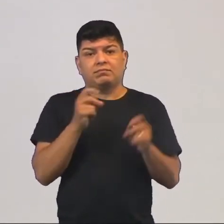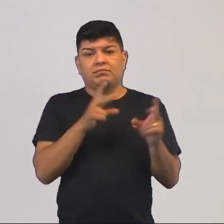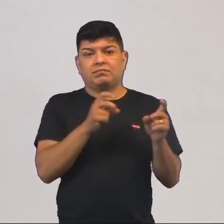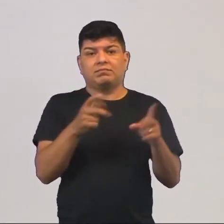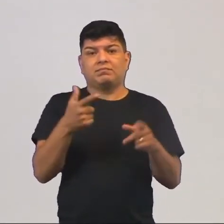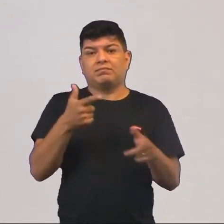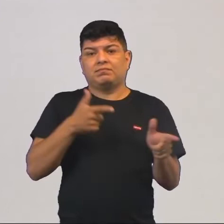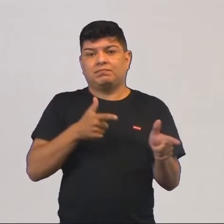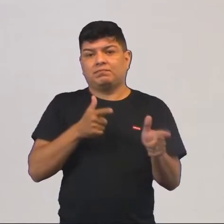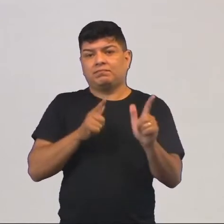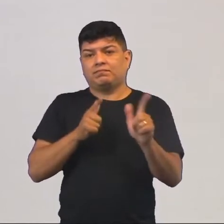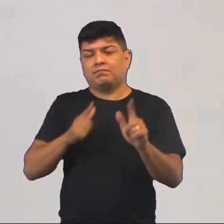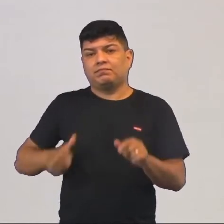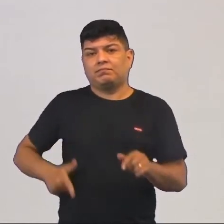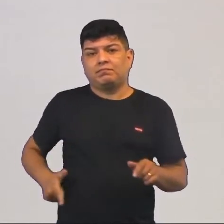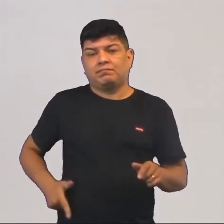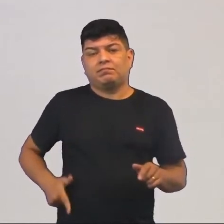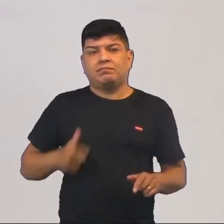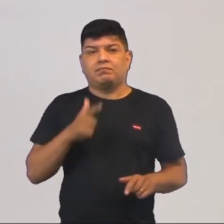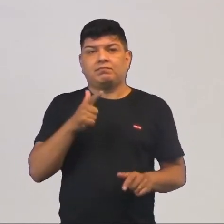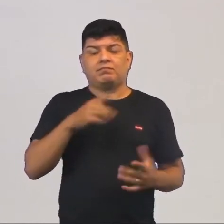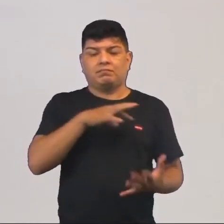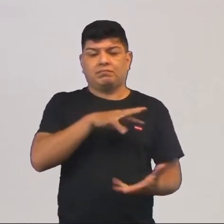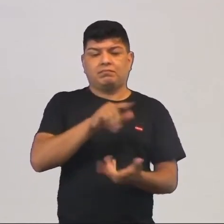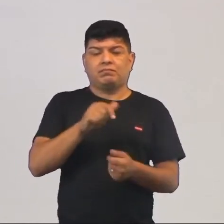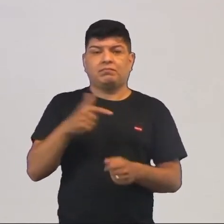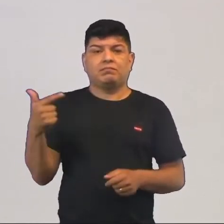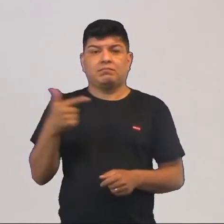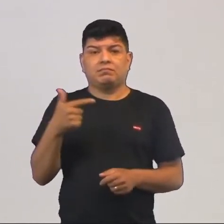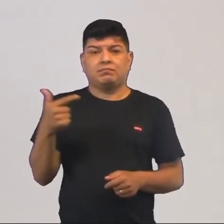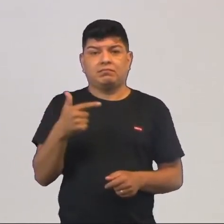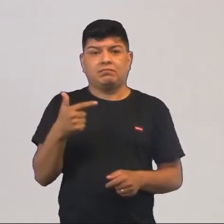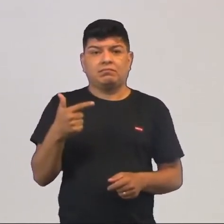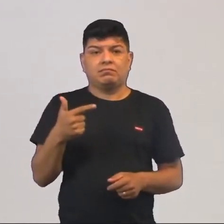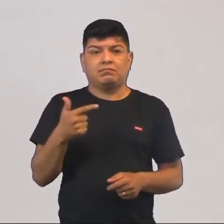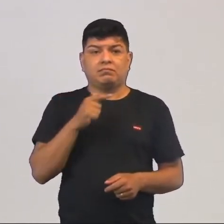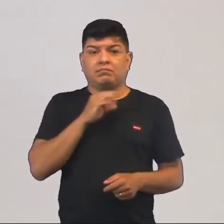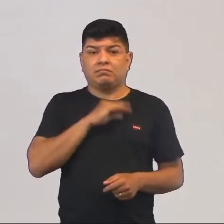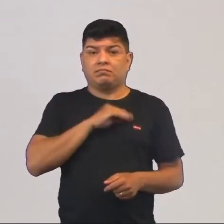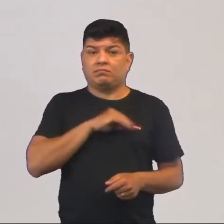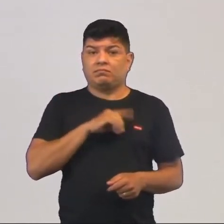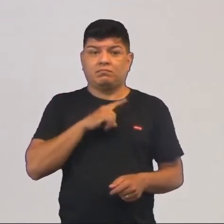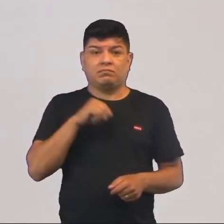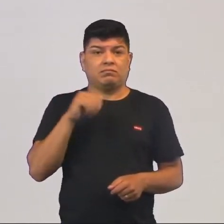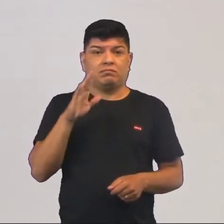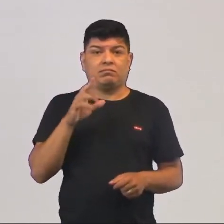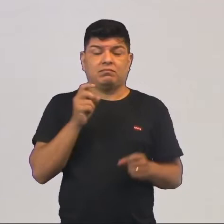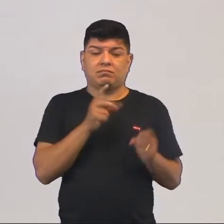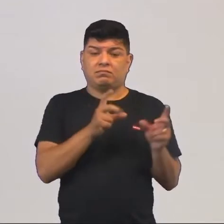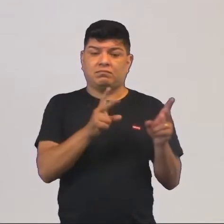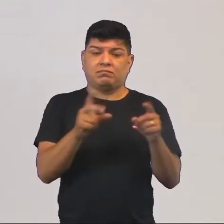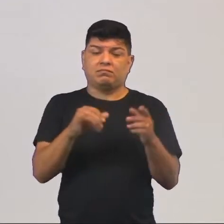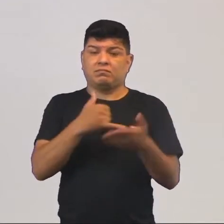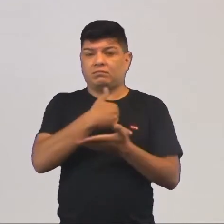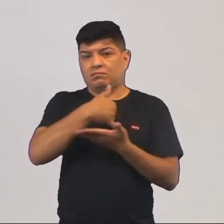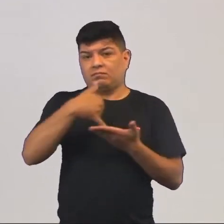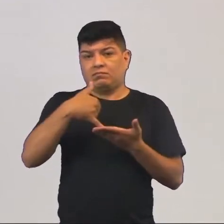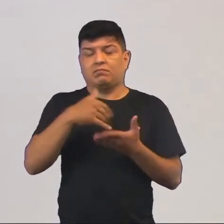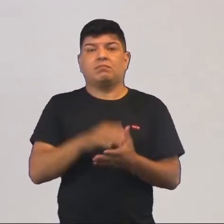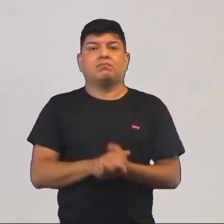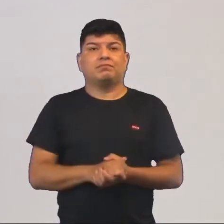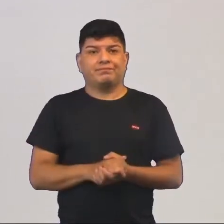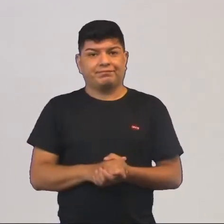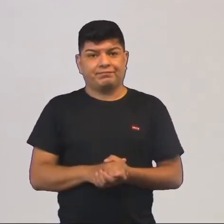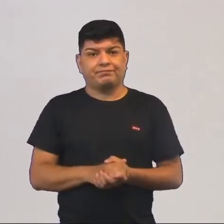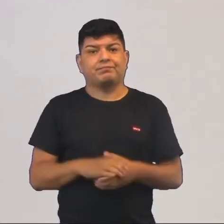de armas no mundo. E o segundo ganho que mais rende dinheiro é o narcotráfico. Como